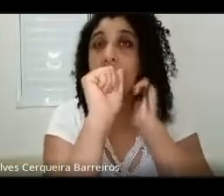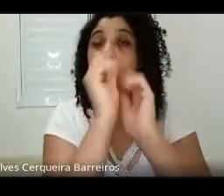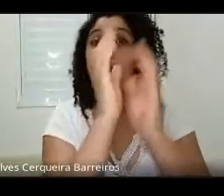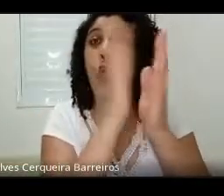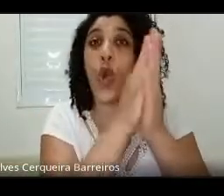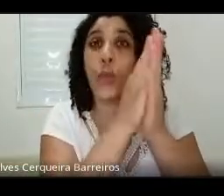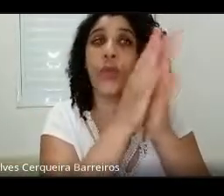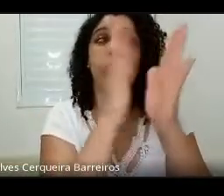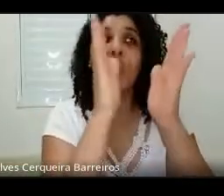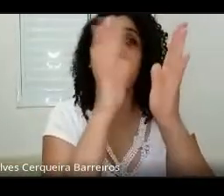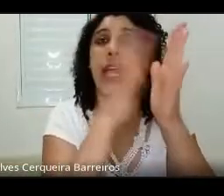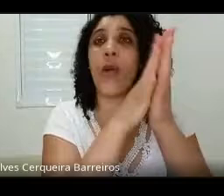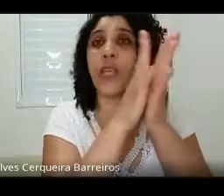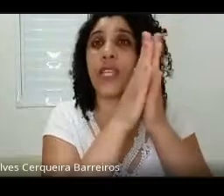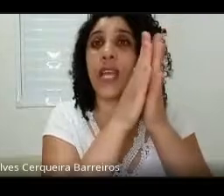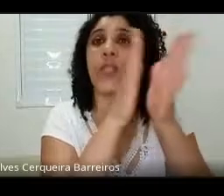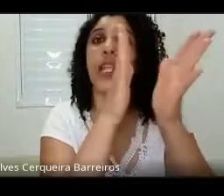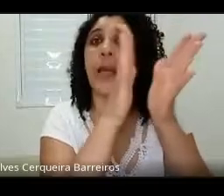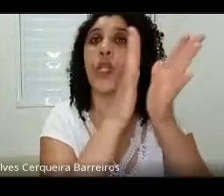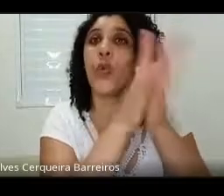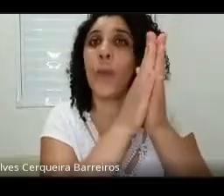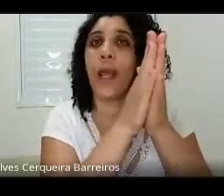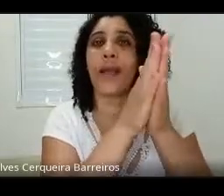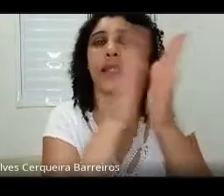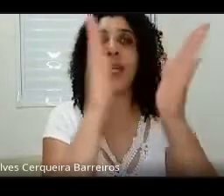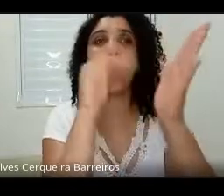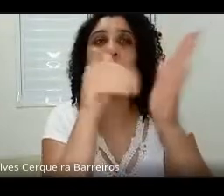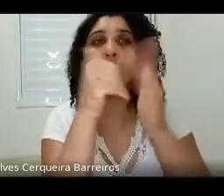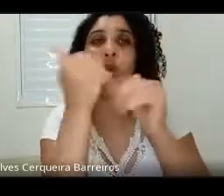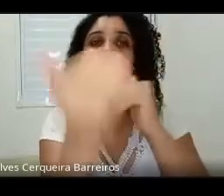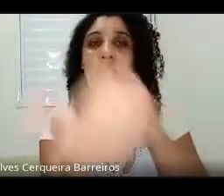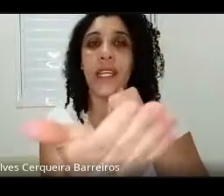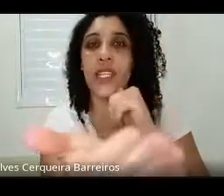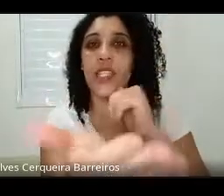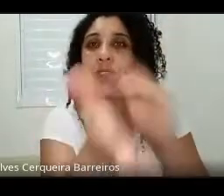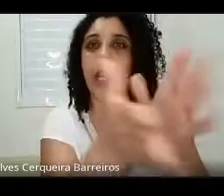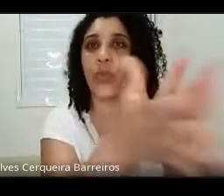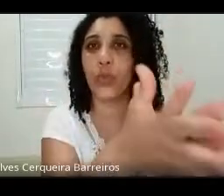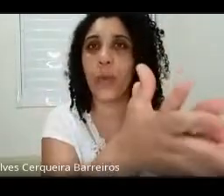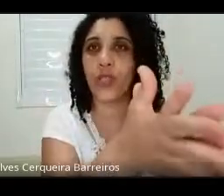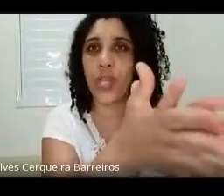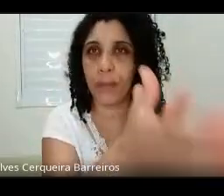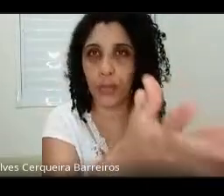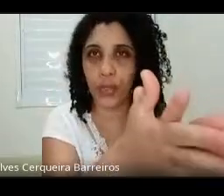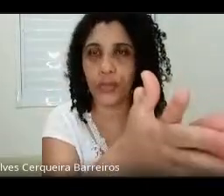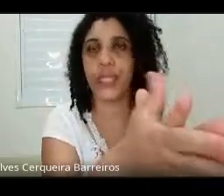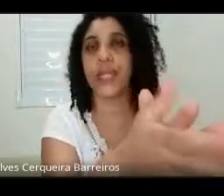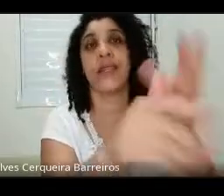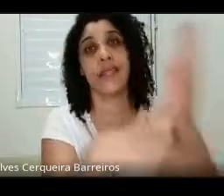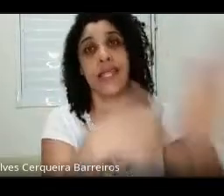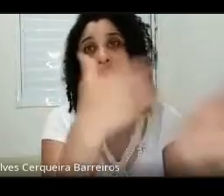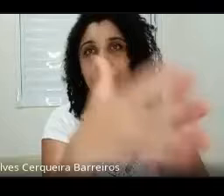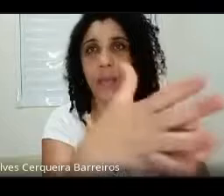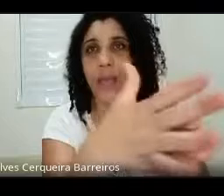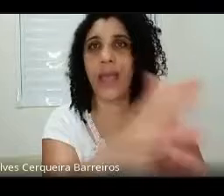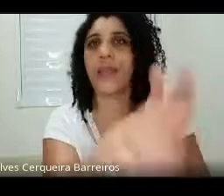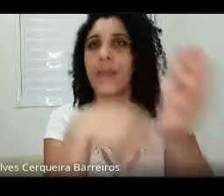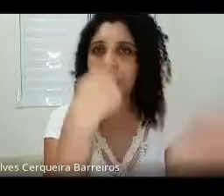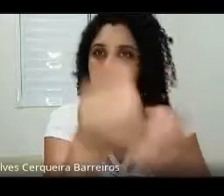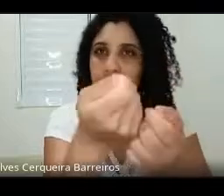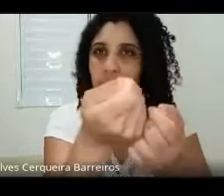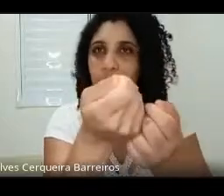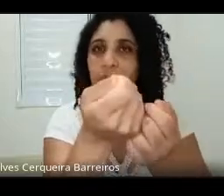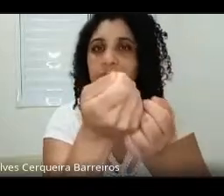datilologia. Como o ideal é que o intérprete trabalhe em dupla, então o colega dele que estiver no momento de apoio, se ele